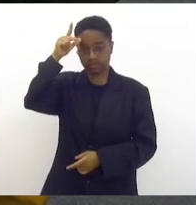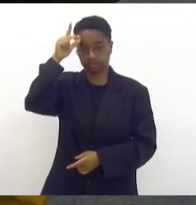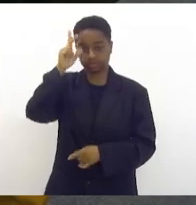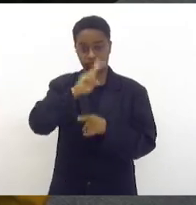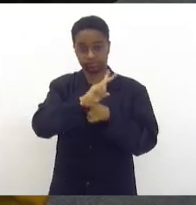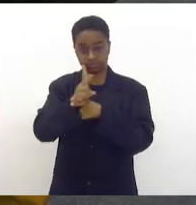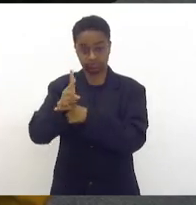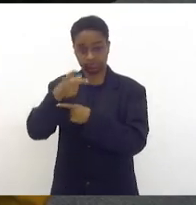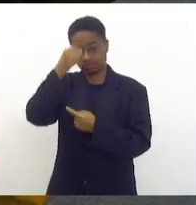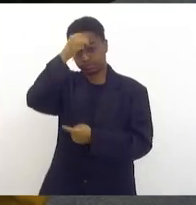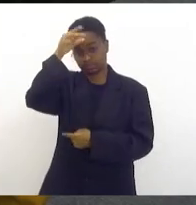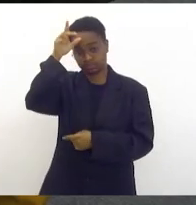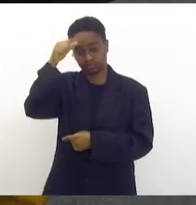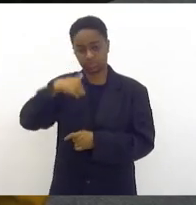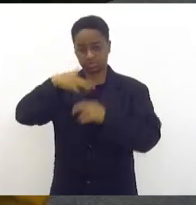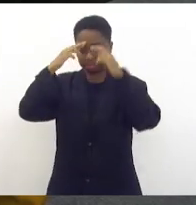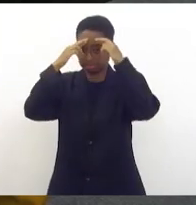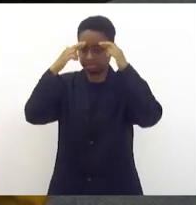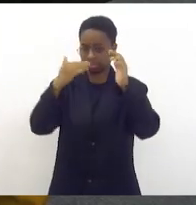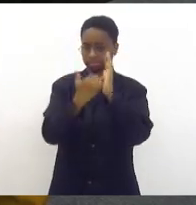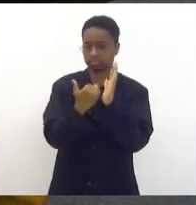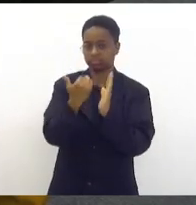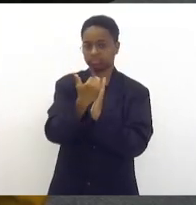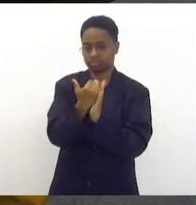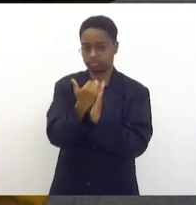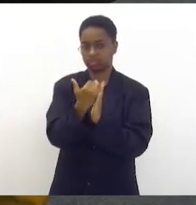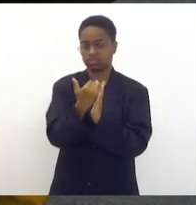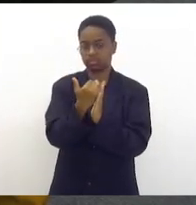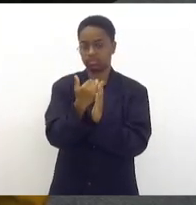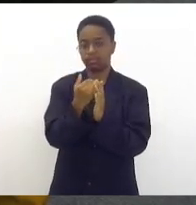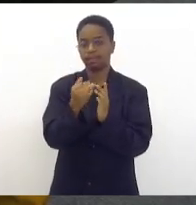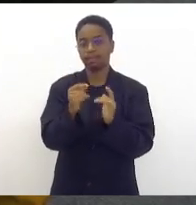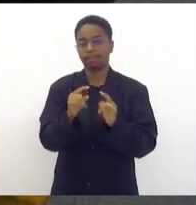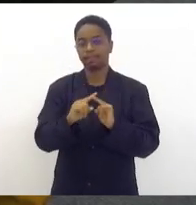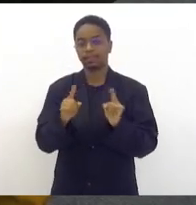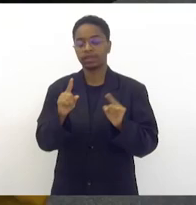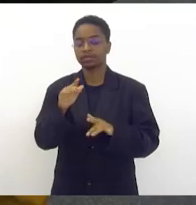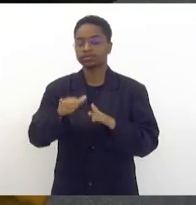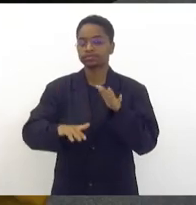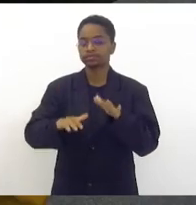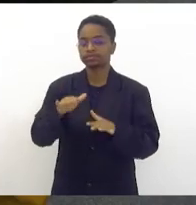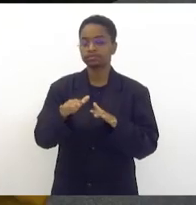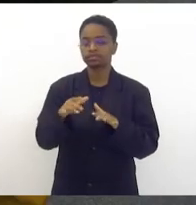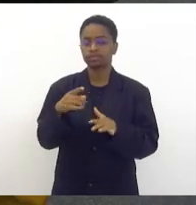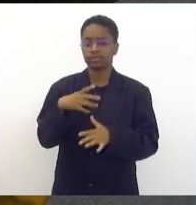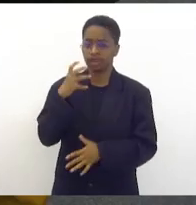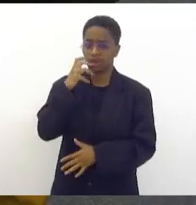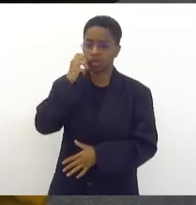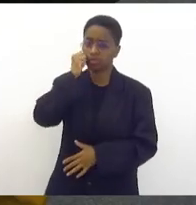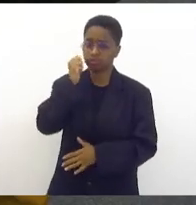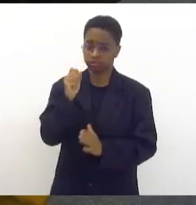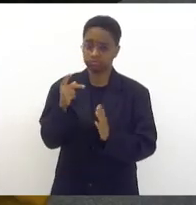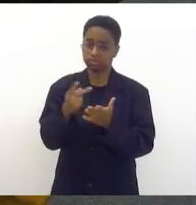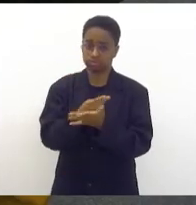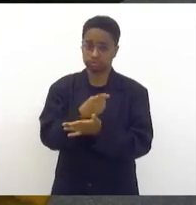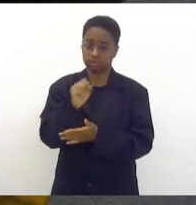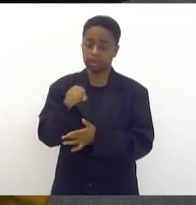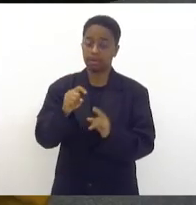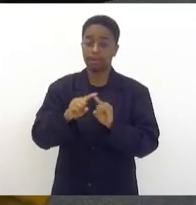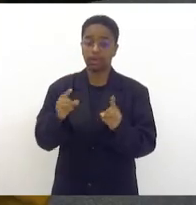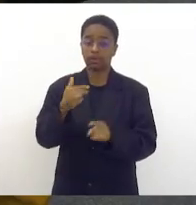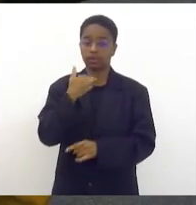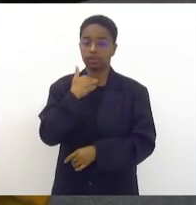guarda municipal essa que eu tenho respeito, entretanto, em alguns momentos criam constrangimentos, não